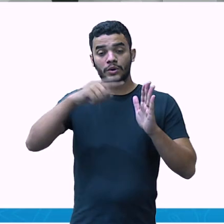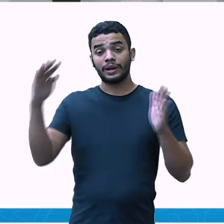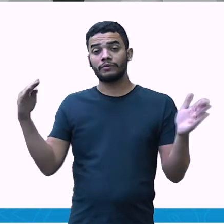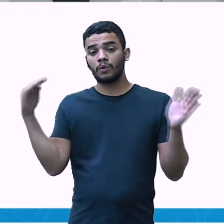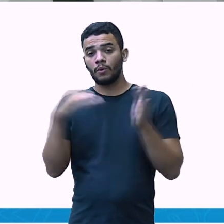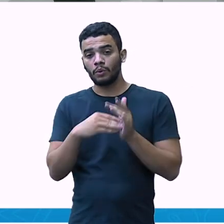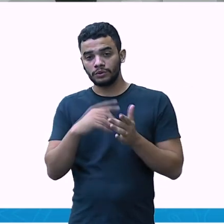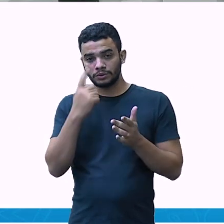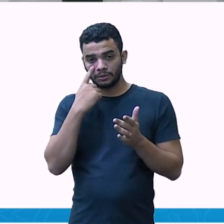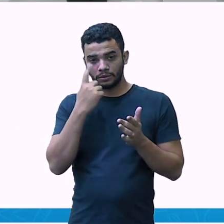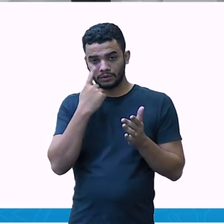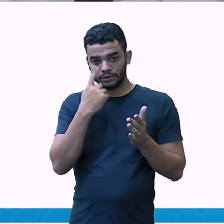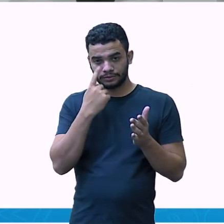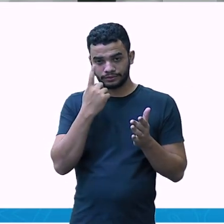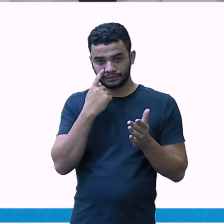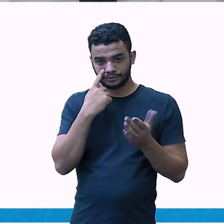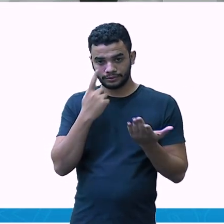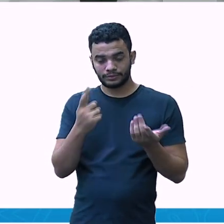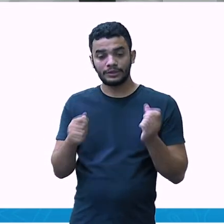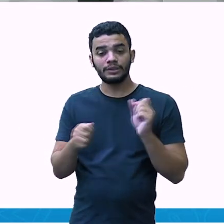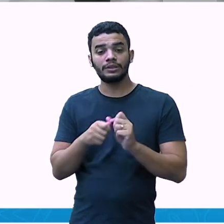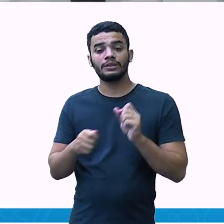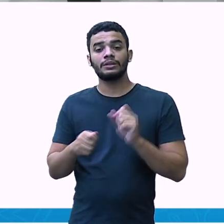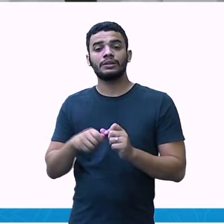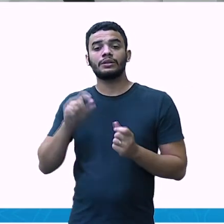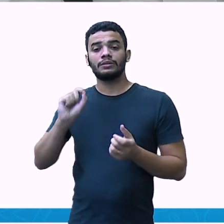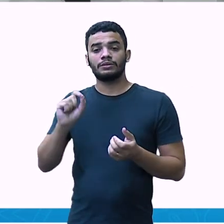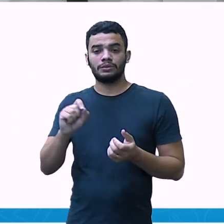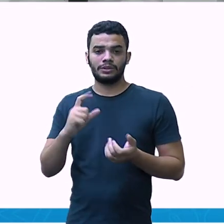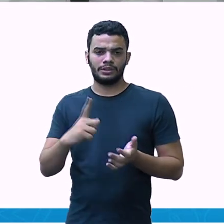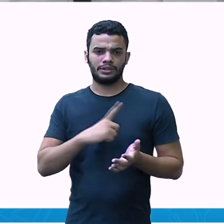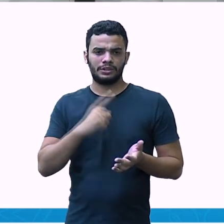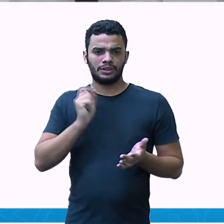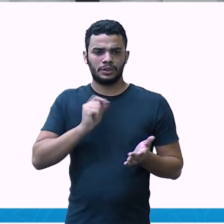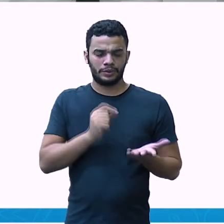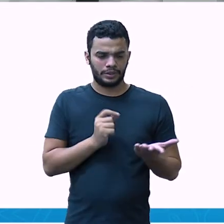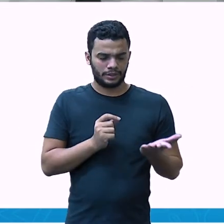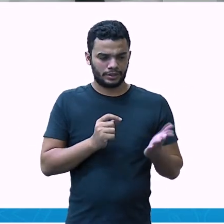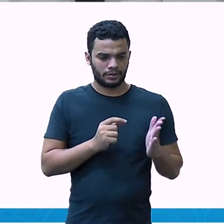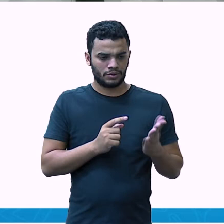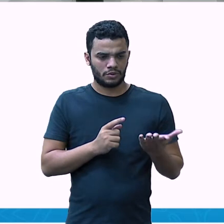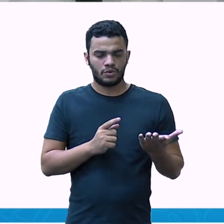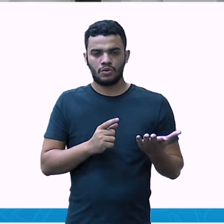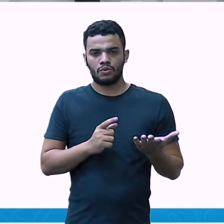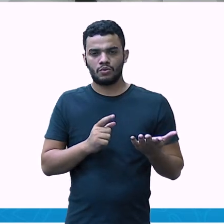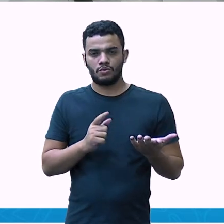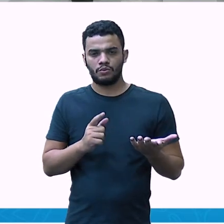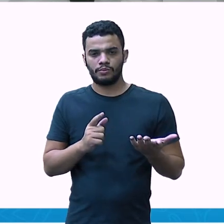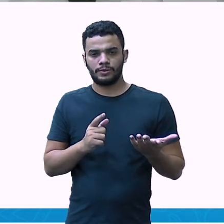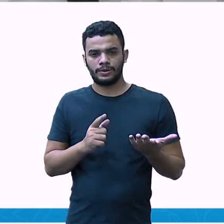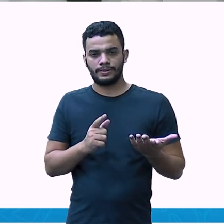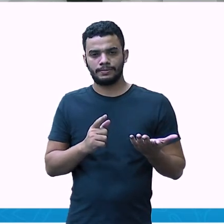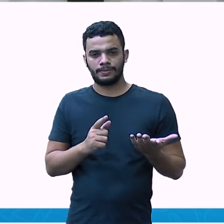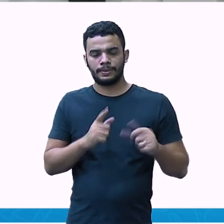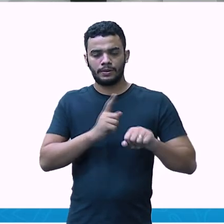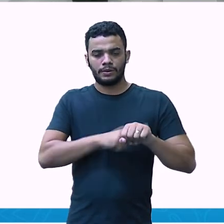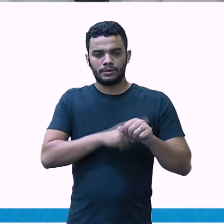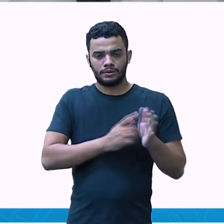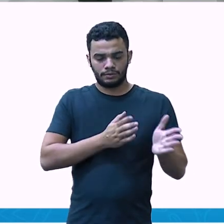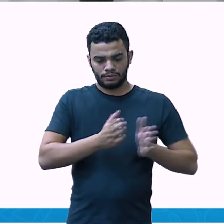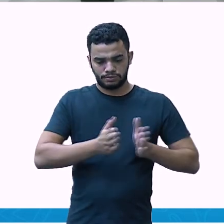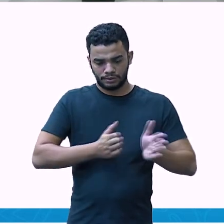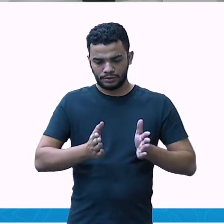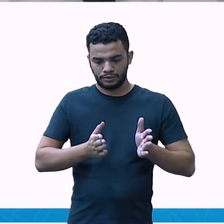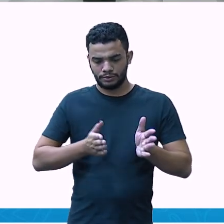ele trabalha com a faixa de intervalo, uma frequência. Ou seja, a diferença do